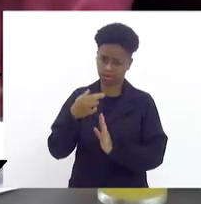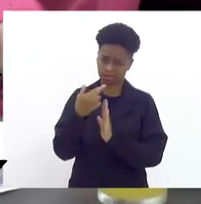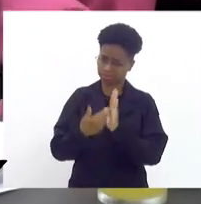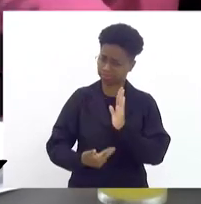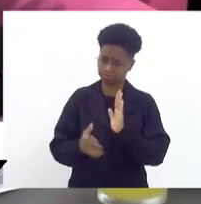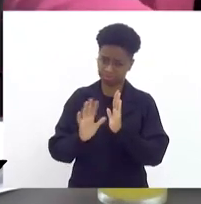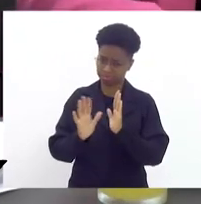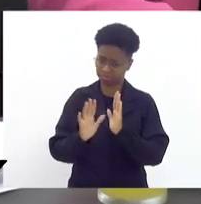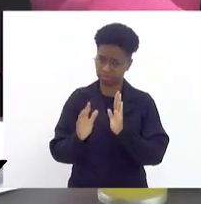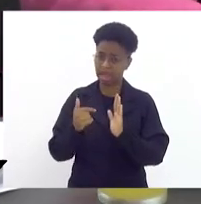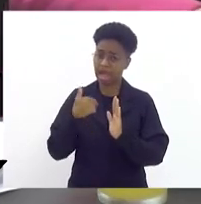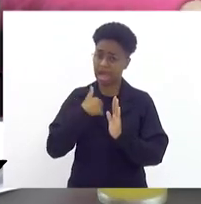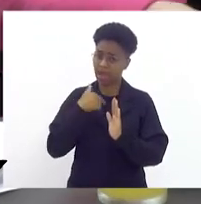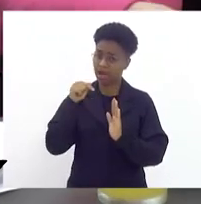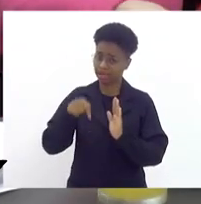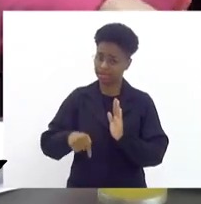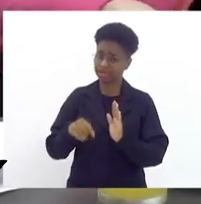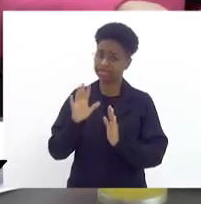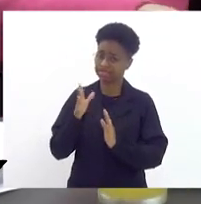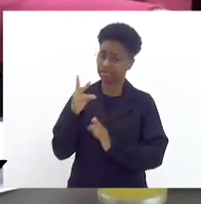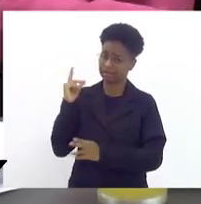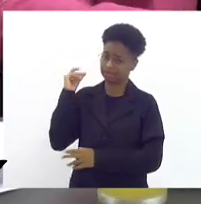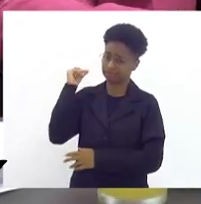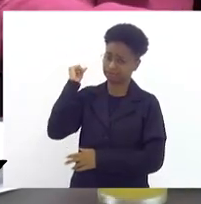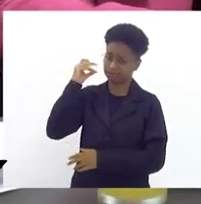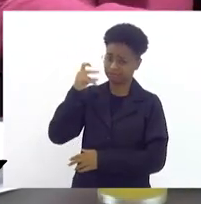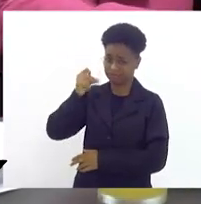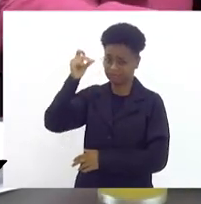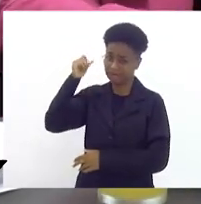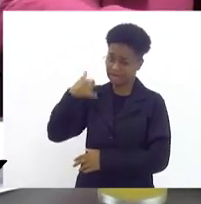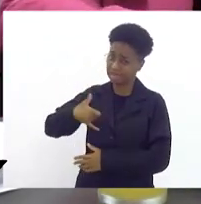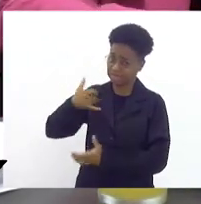aqui eu fui objeto de etarismo, né?